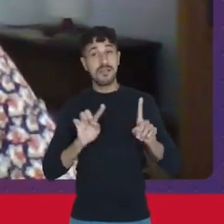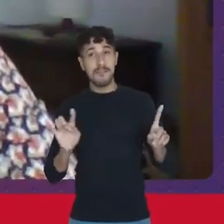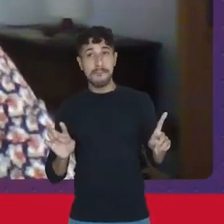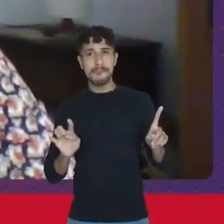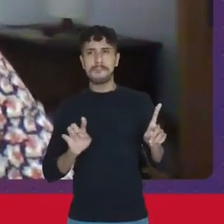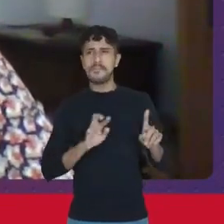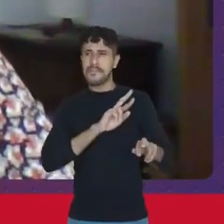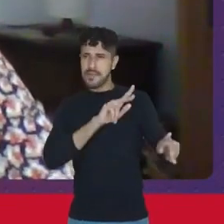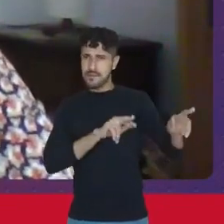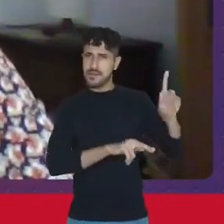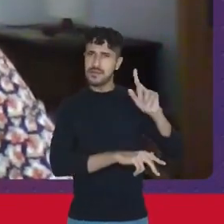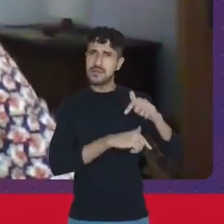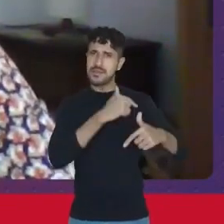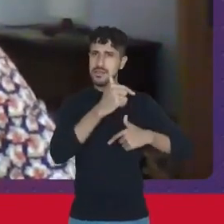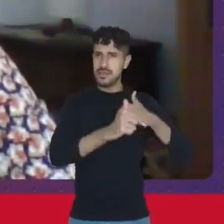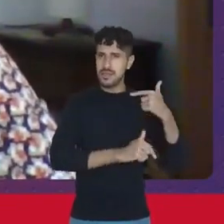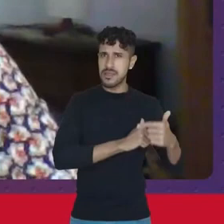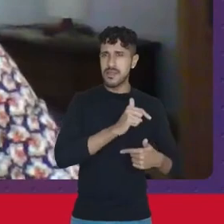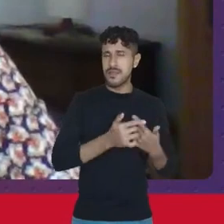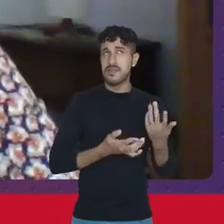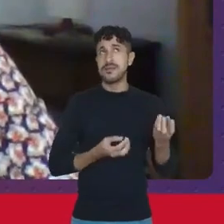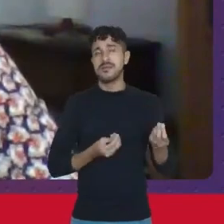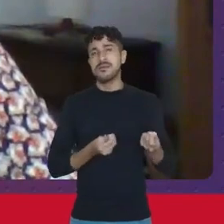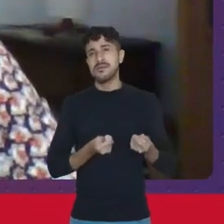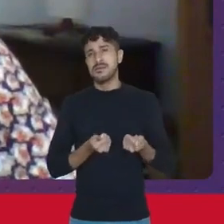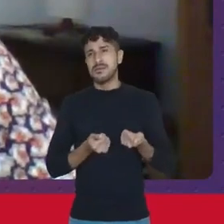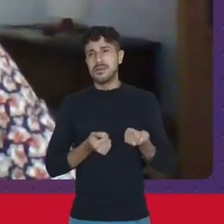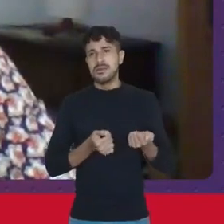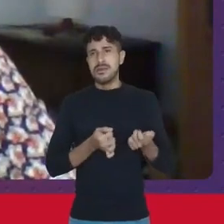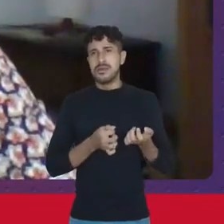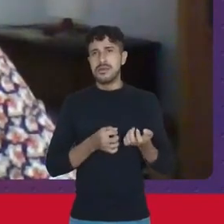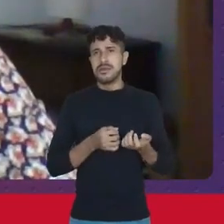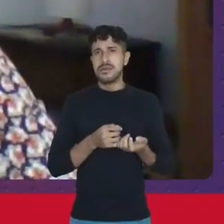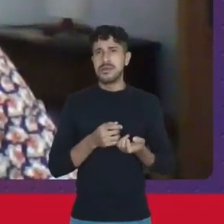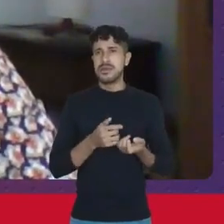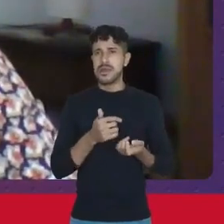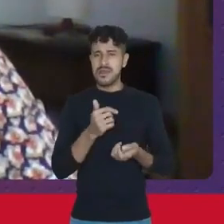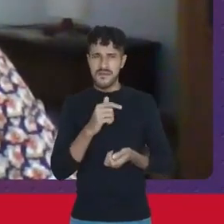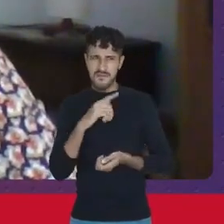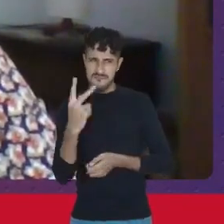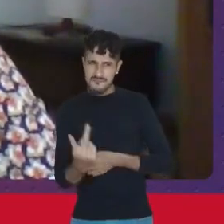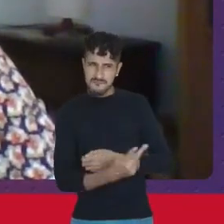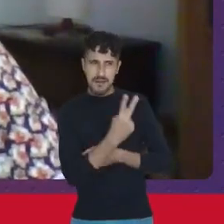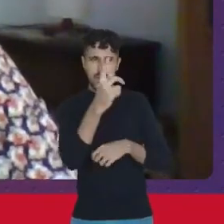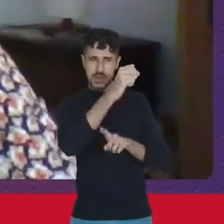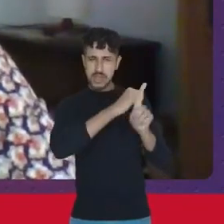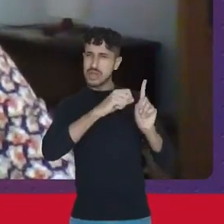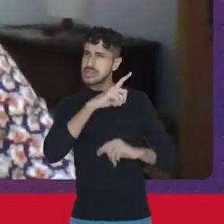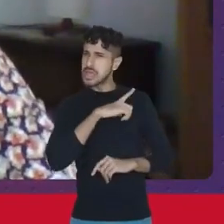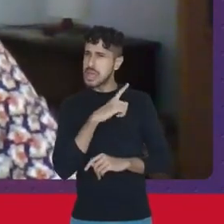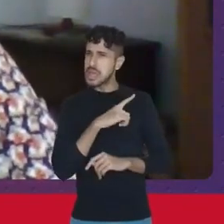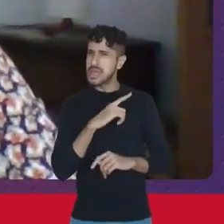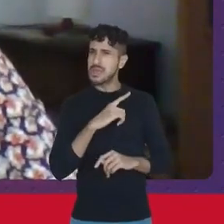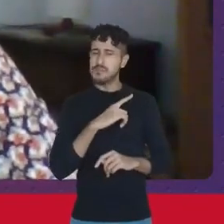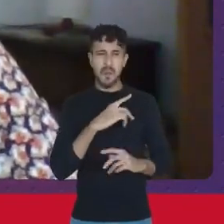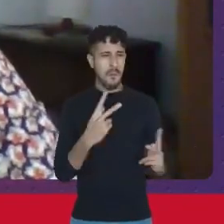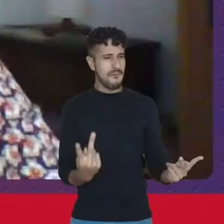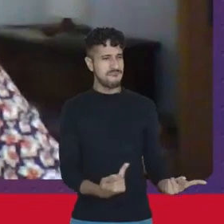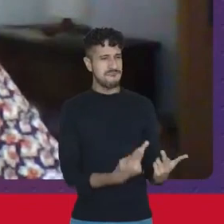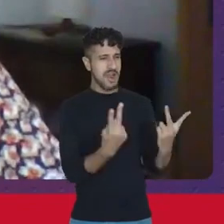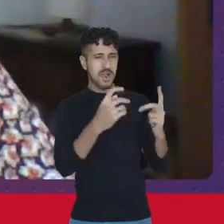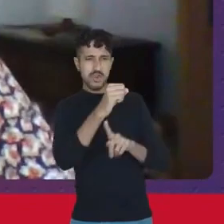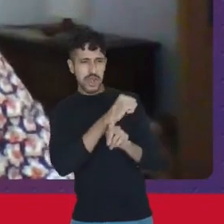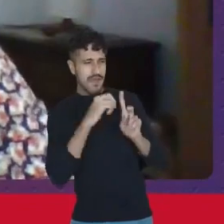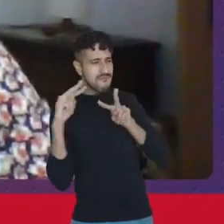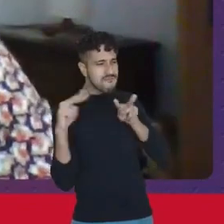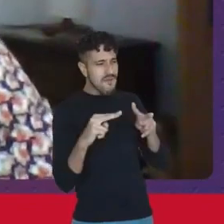essas atividades, elas não recebem reconhecimento social, elas não são